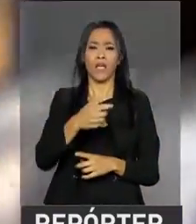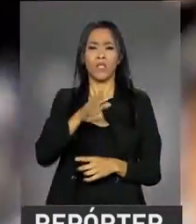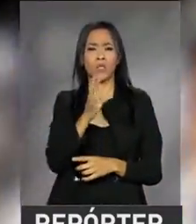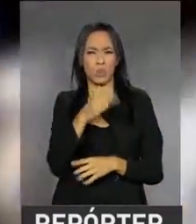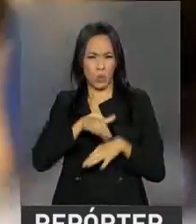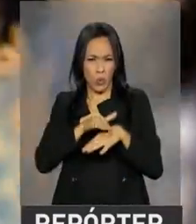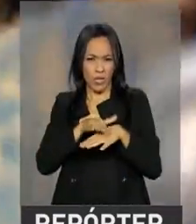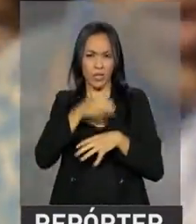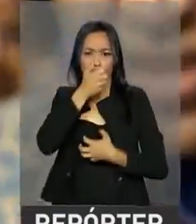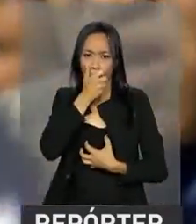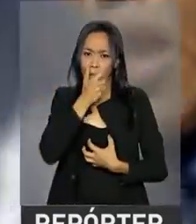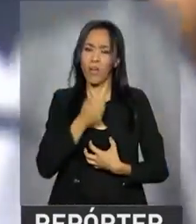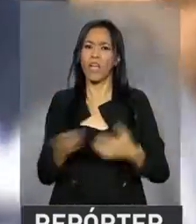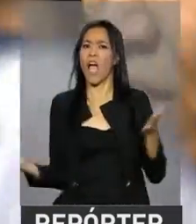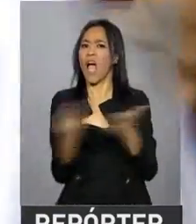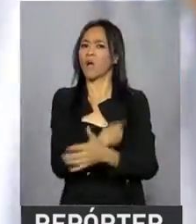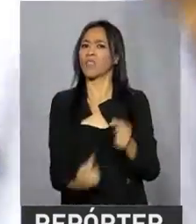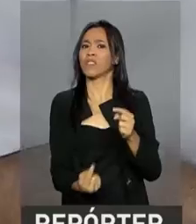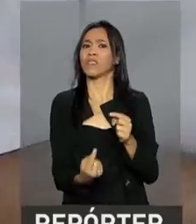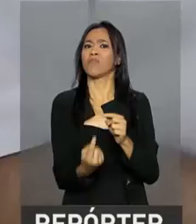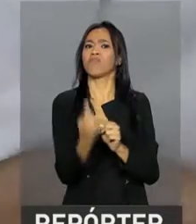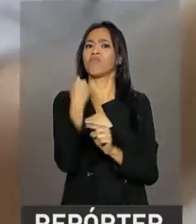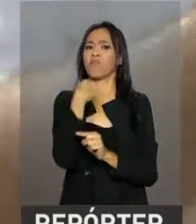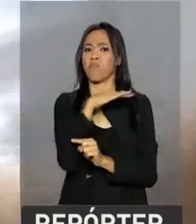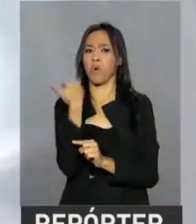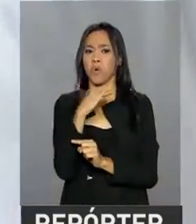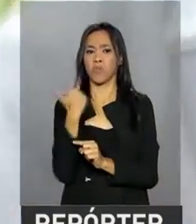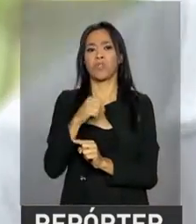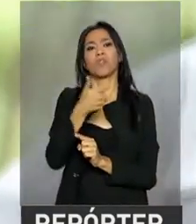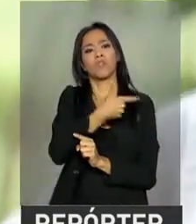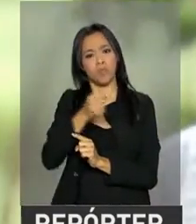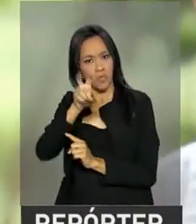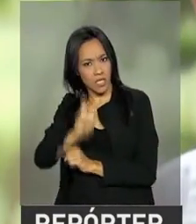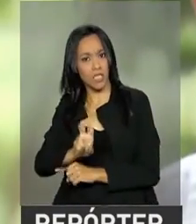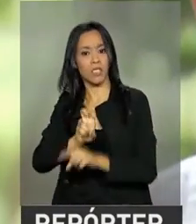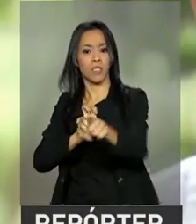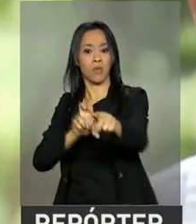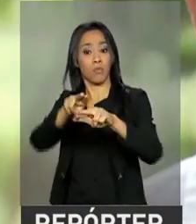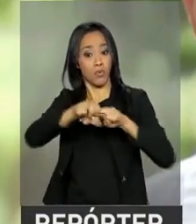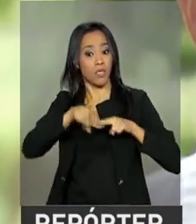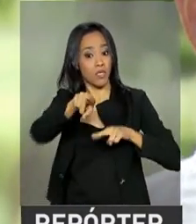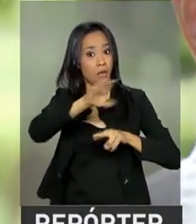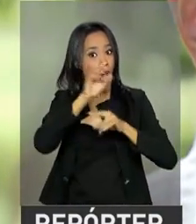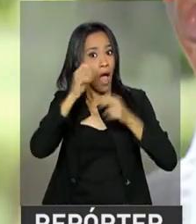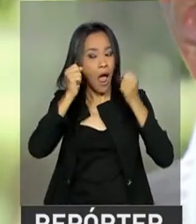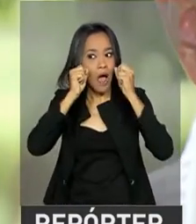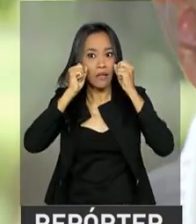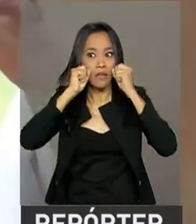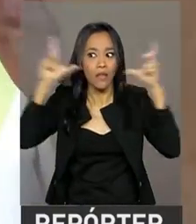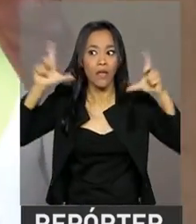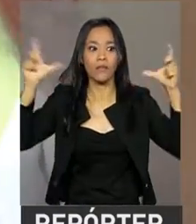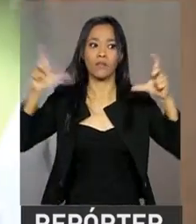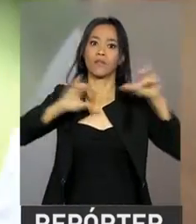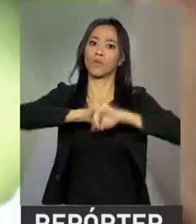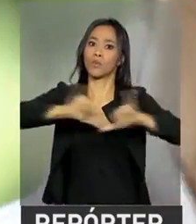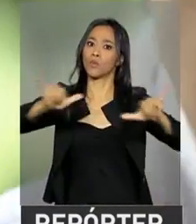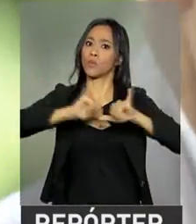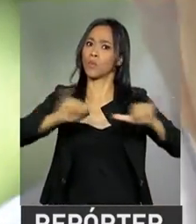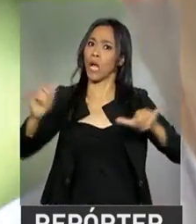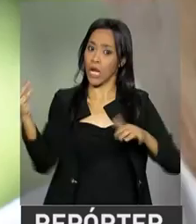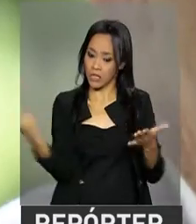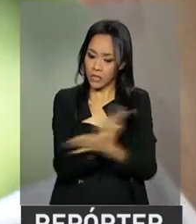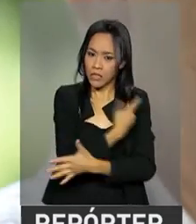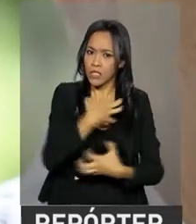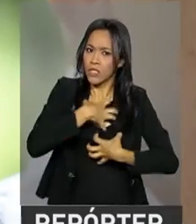causou mortes em todo o mundo em 2015. Por isso, este médico alerta para que as pessoas com sintomas da doença procurem